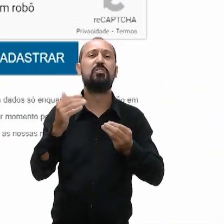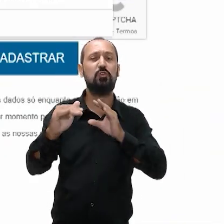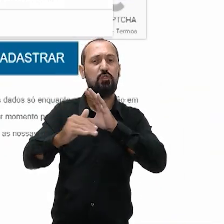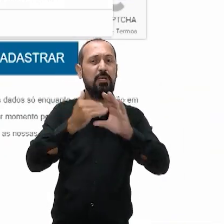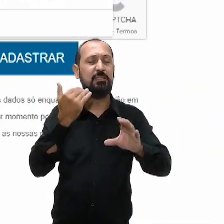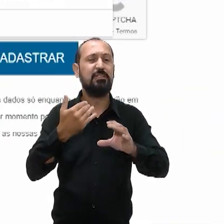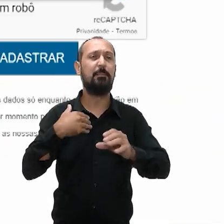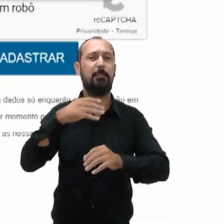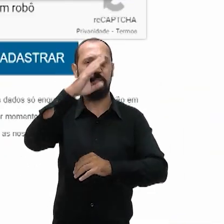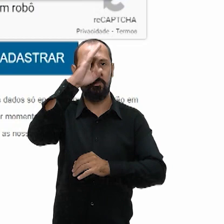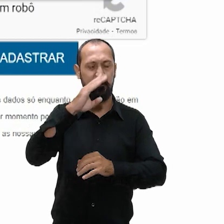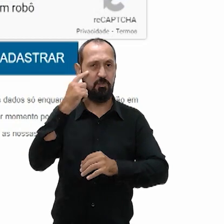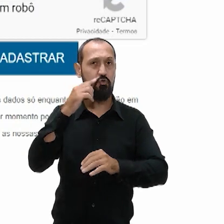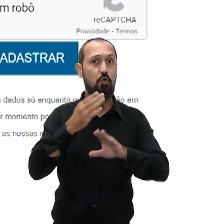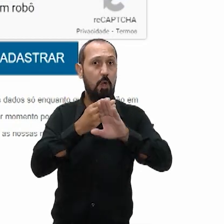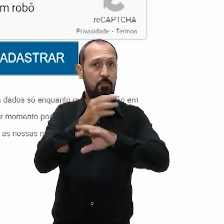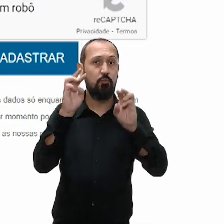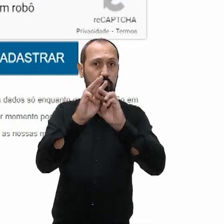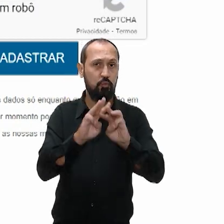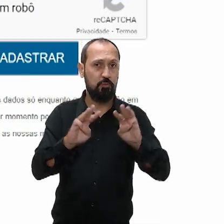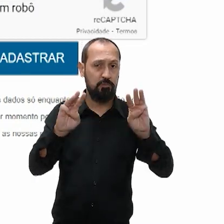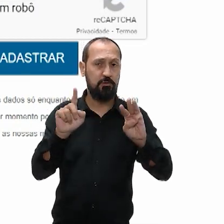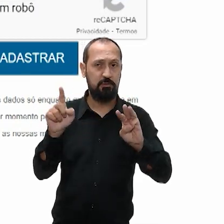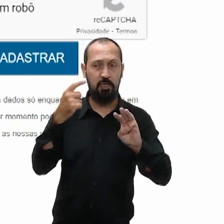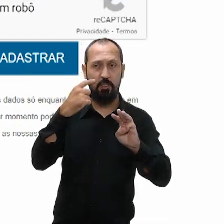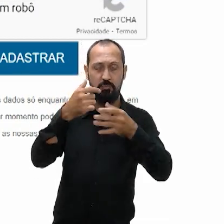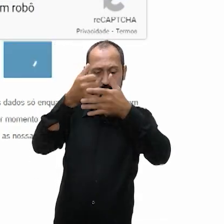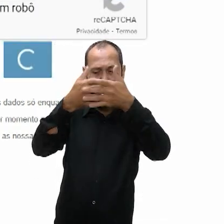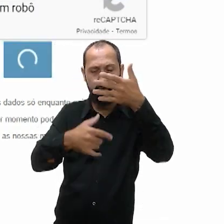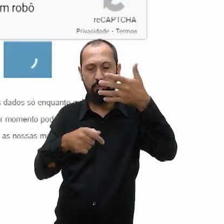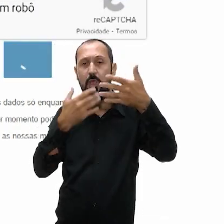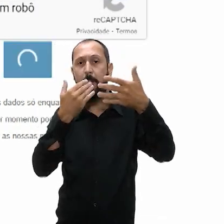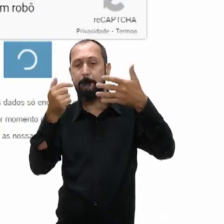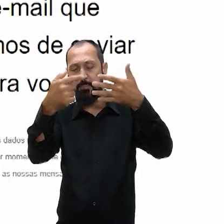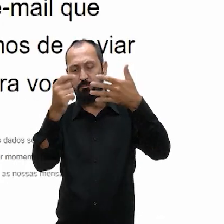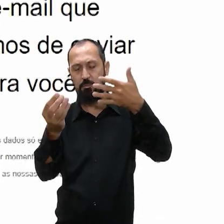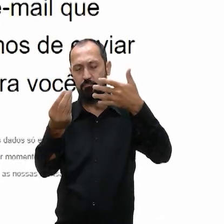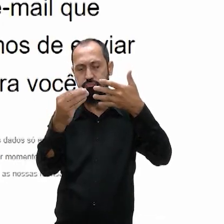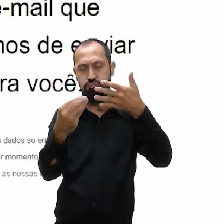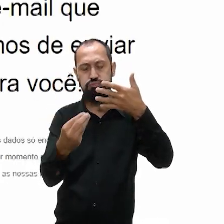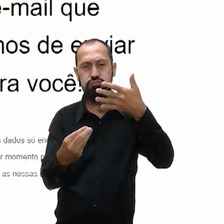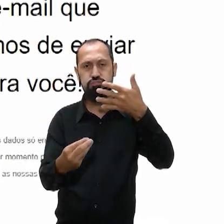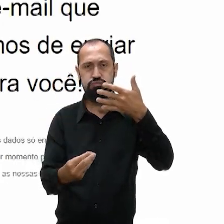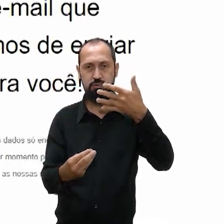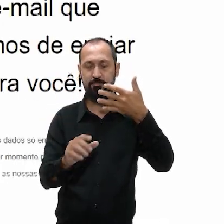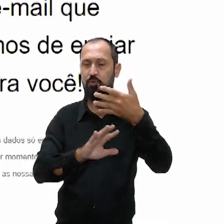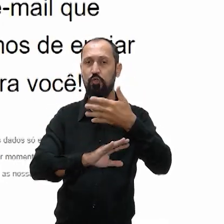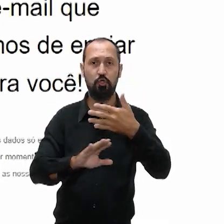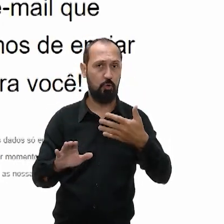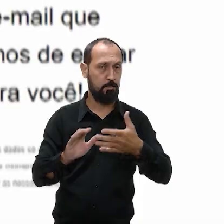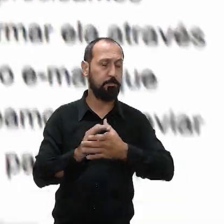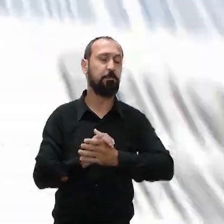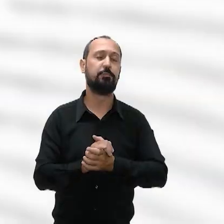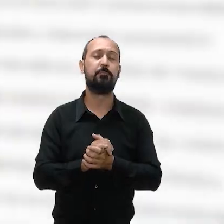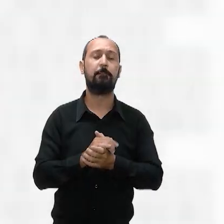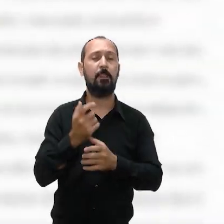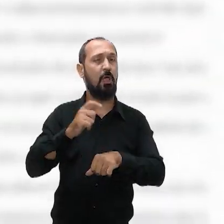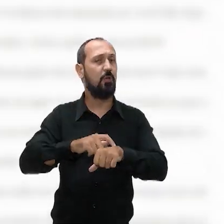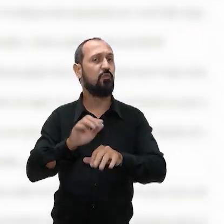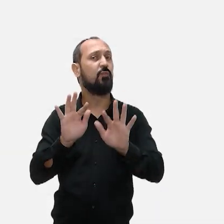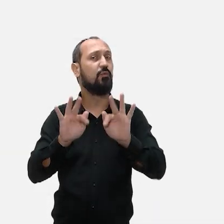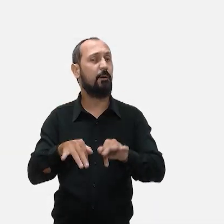gratuitamente o material. Basta acessar o site institucional e preencher as informações solicitadas na parte inferior à direita da página.